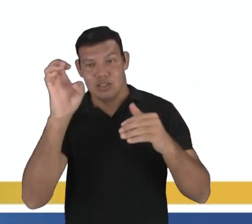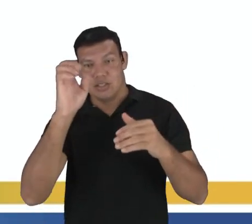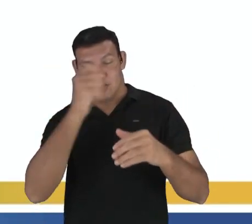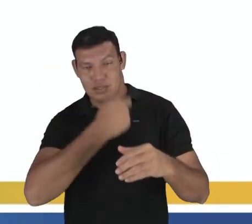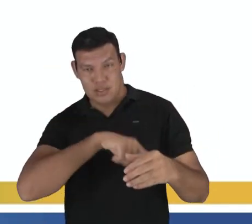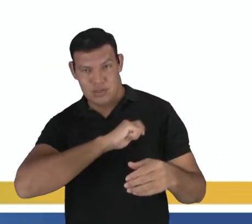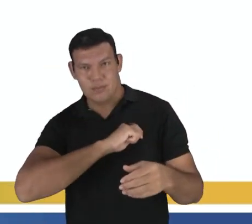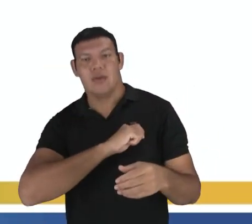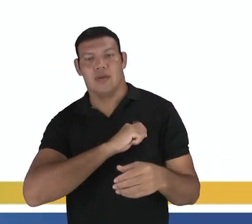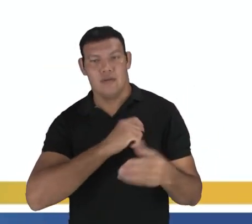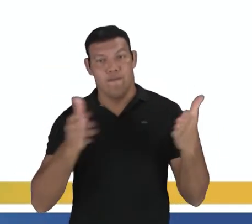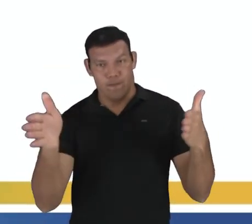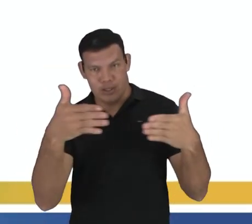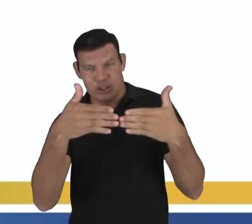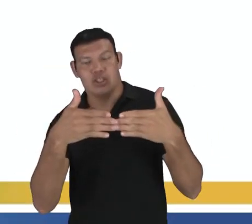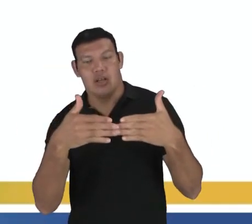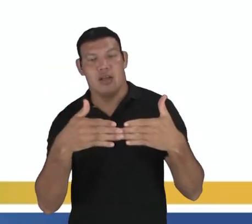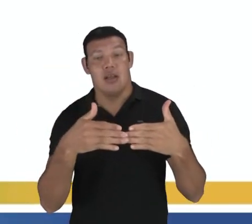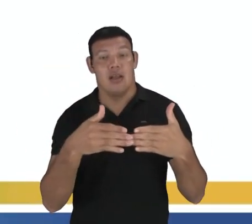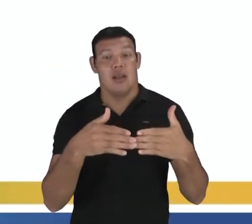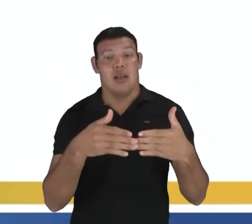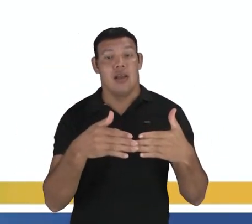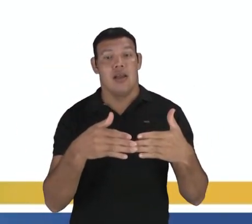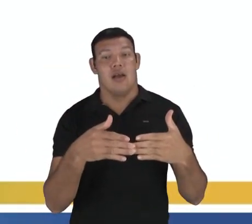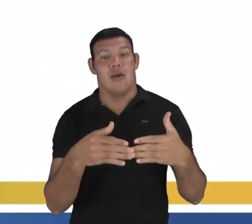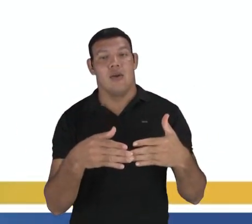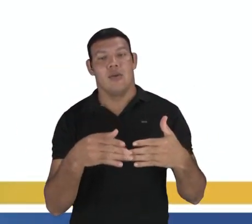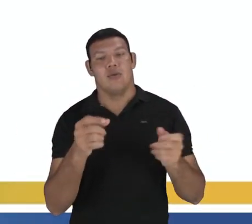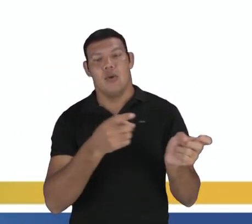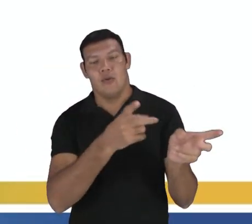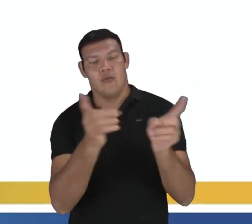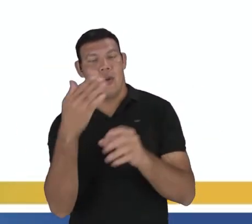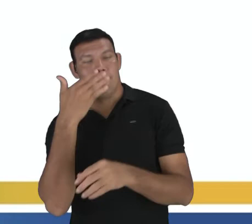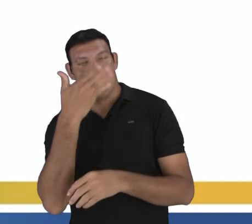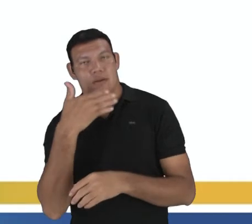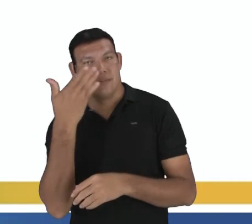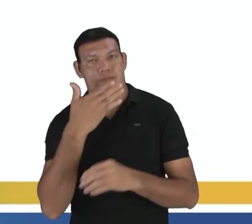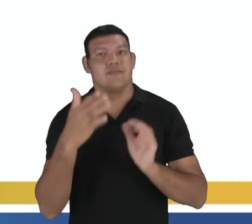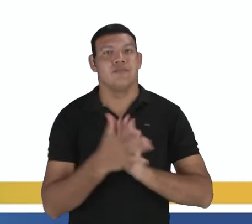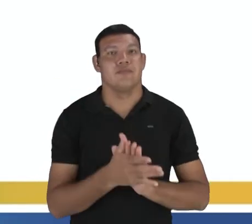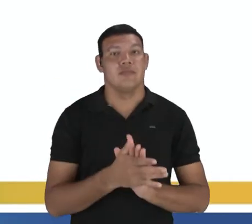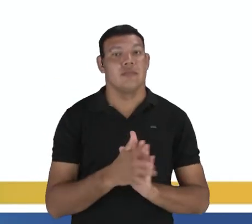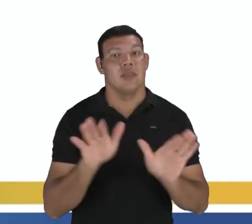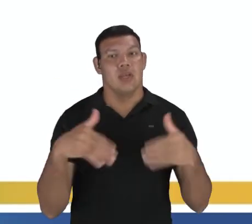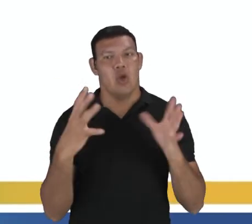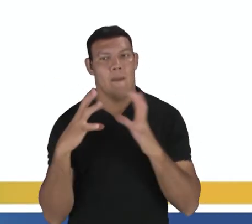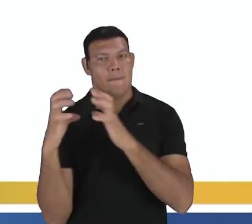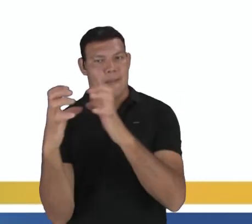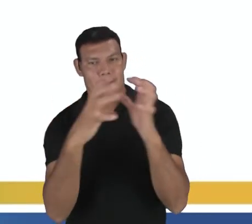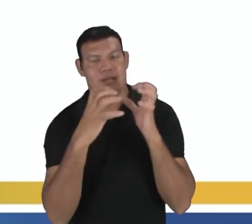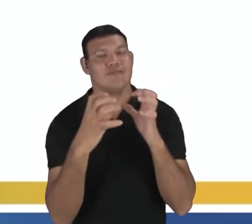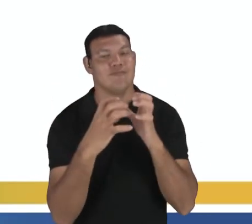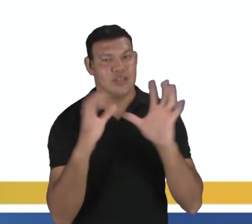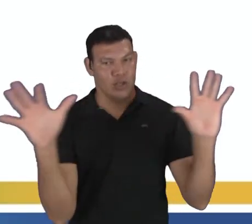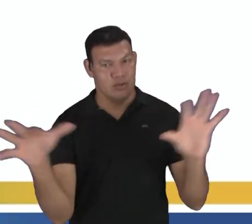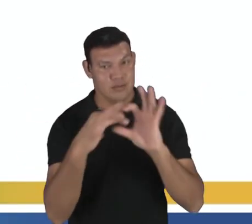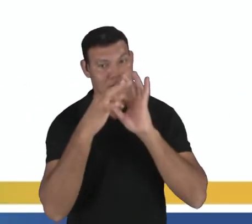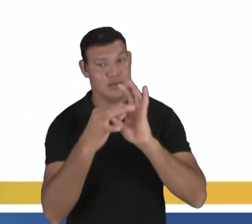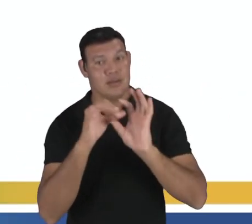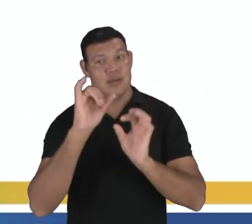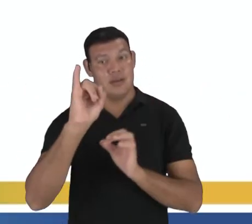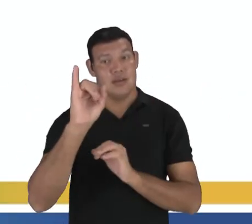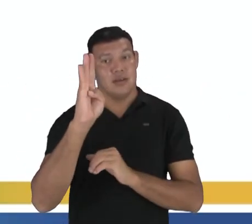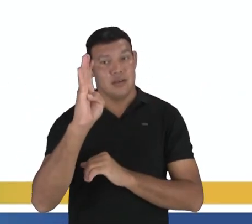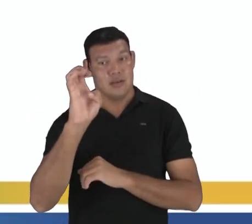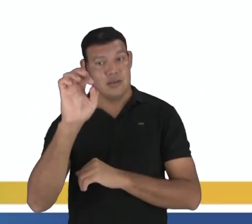várias questões políticas, né, administrativas que vão desencadear por conta aí nesse período, tá, pessoal, da União Ibérica, que aí